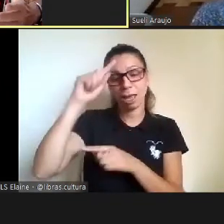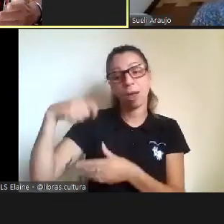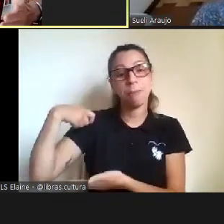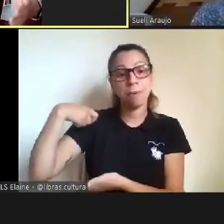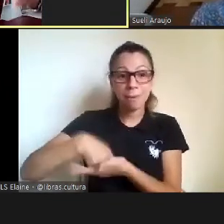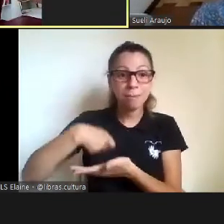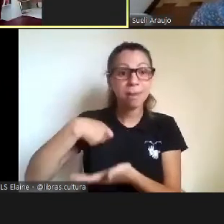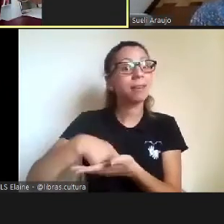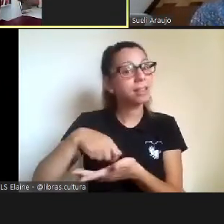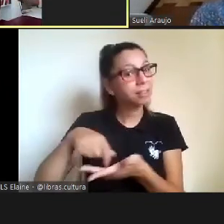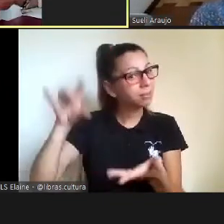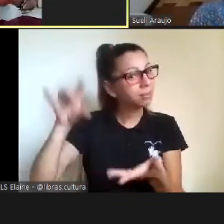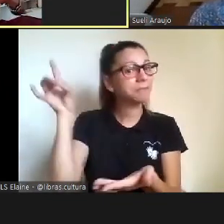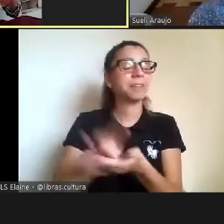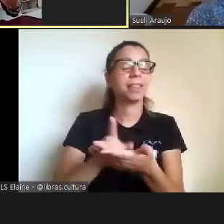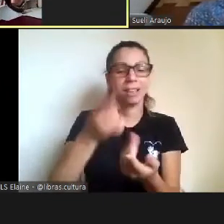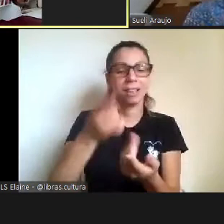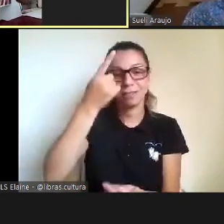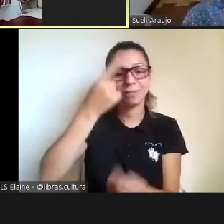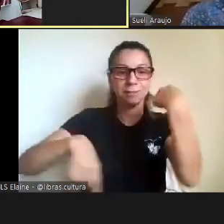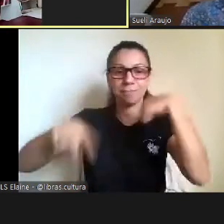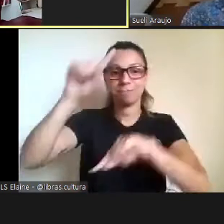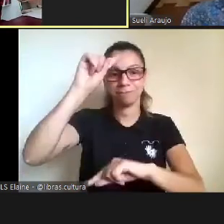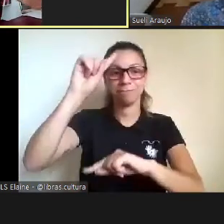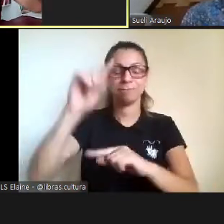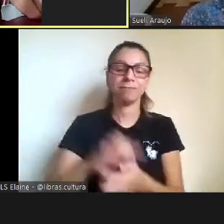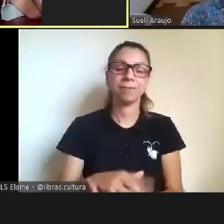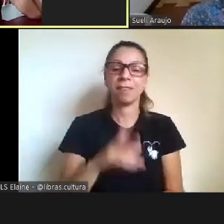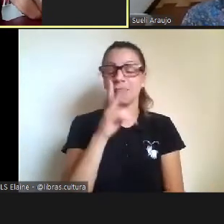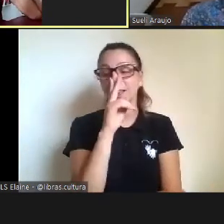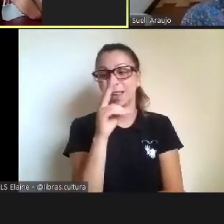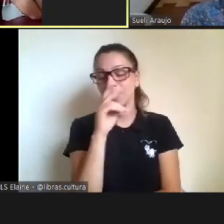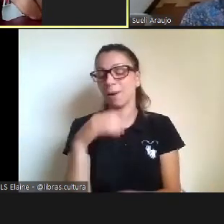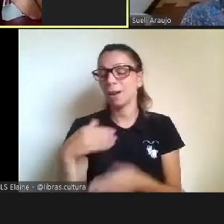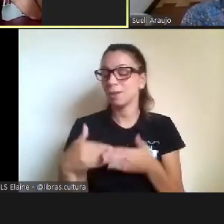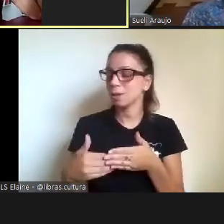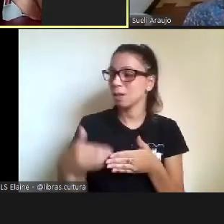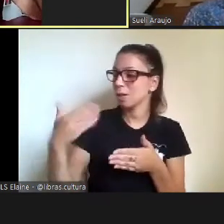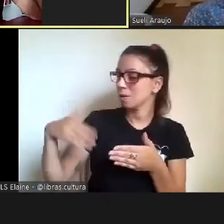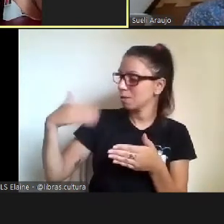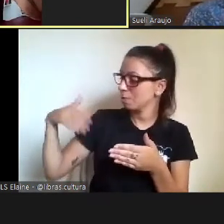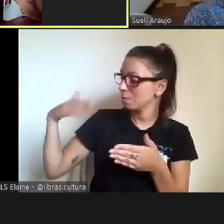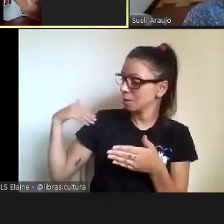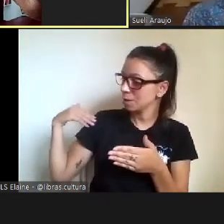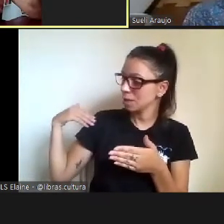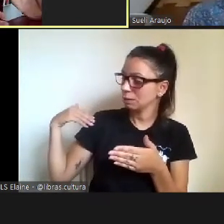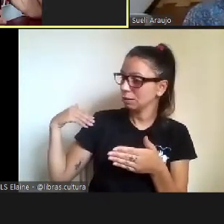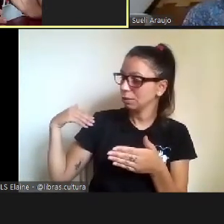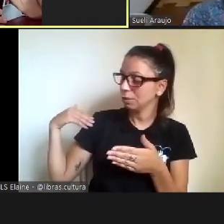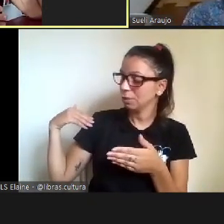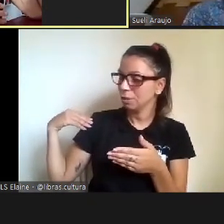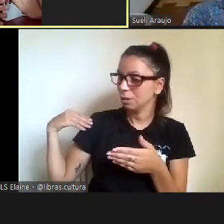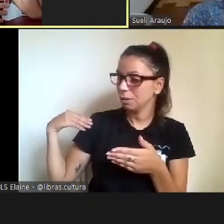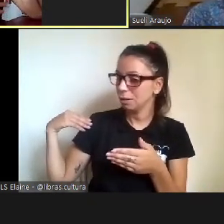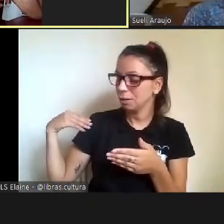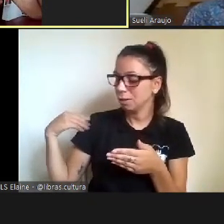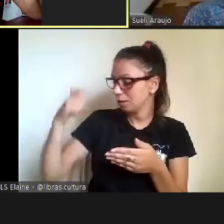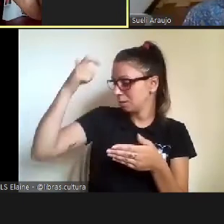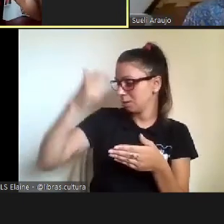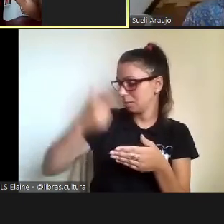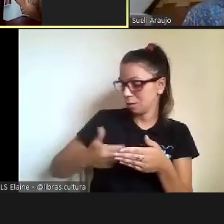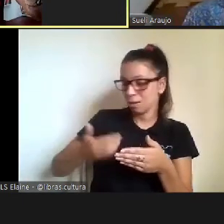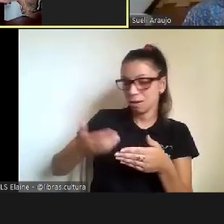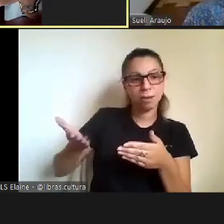reinventar-se. Então, é o que você falou, eu acho que eu estou pensando o passado do que eu fui